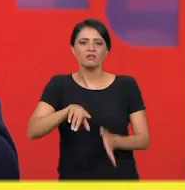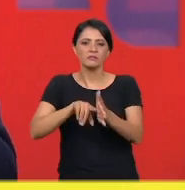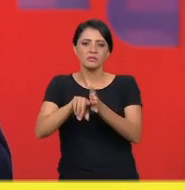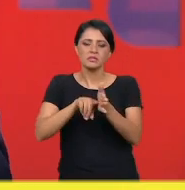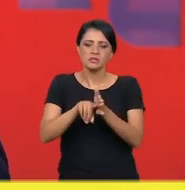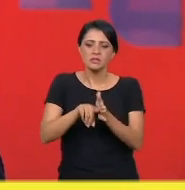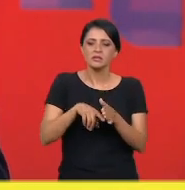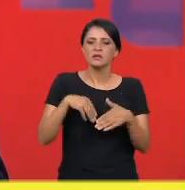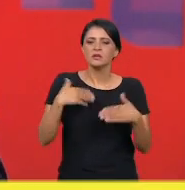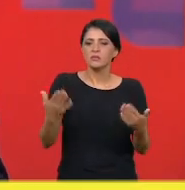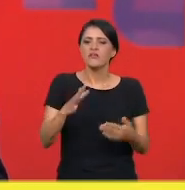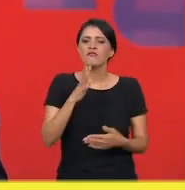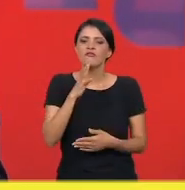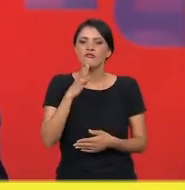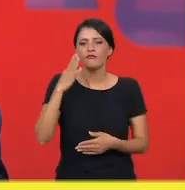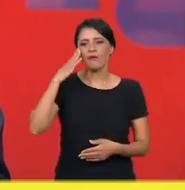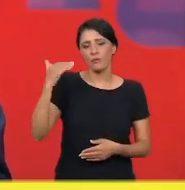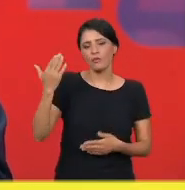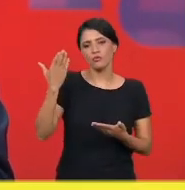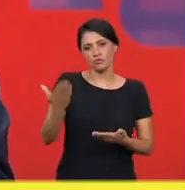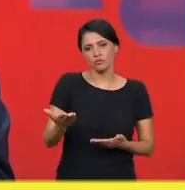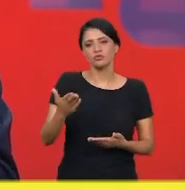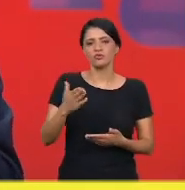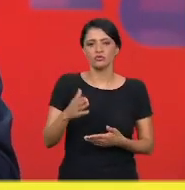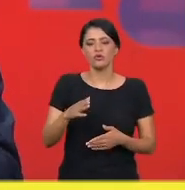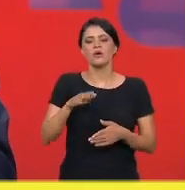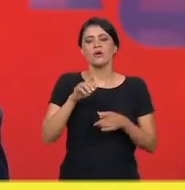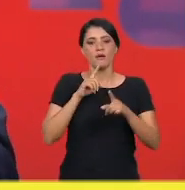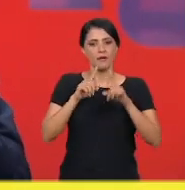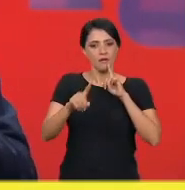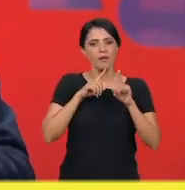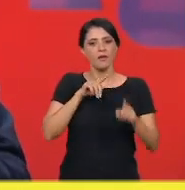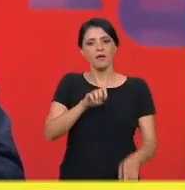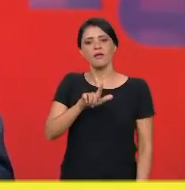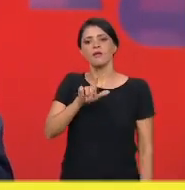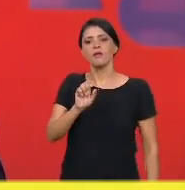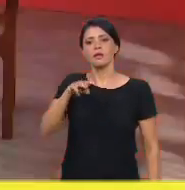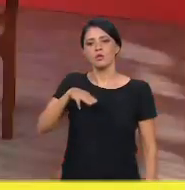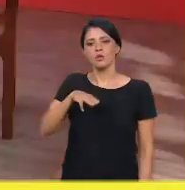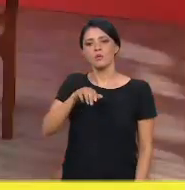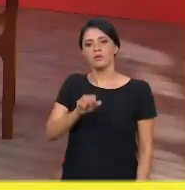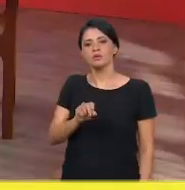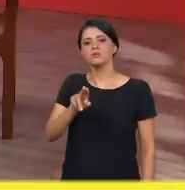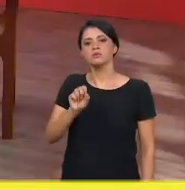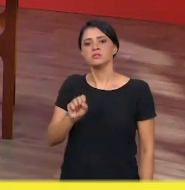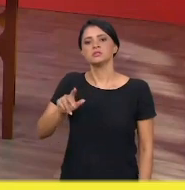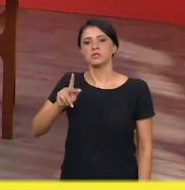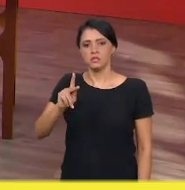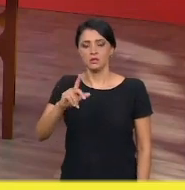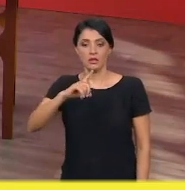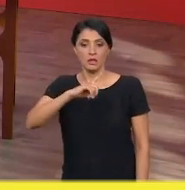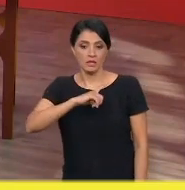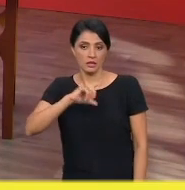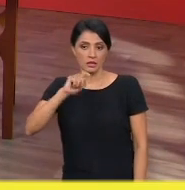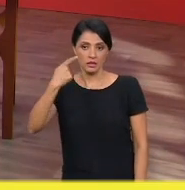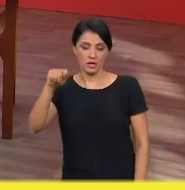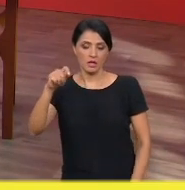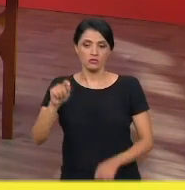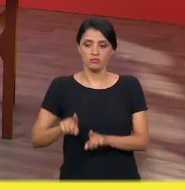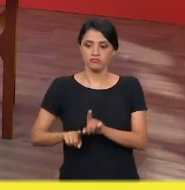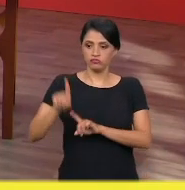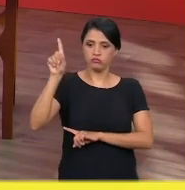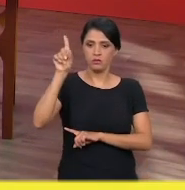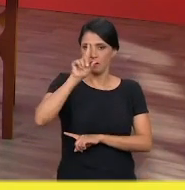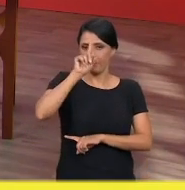né? O mais conhecido e famoso é o Elon Musk, né, que tem lá as suas naves e